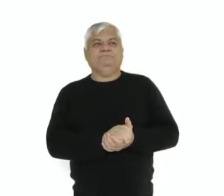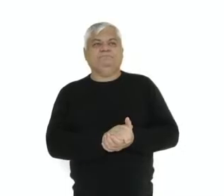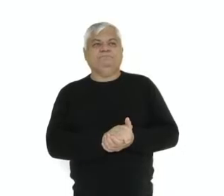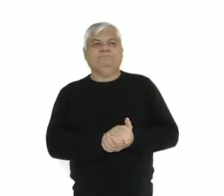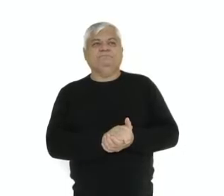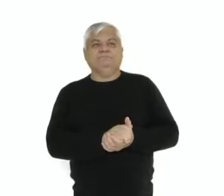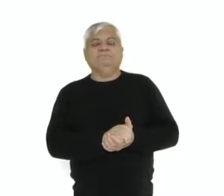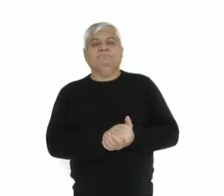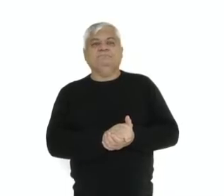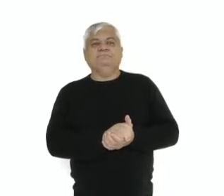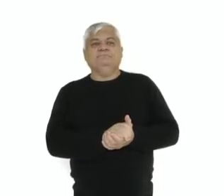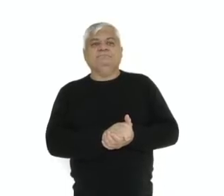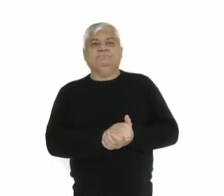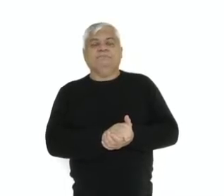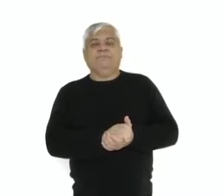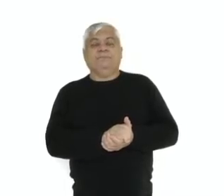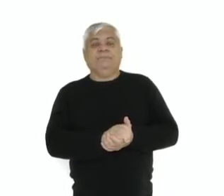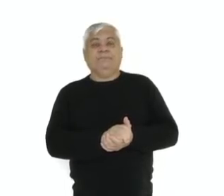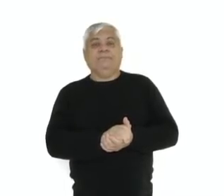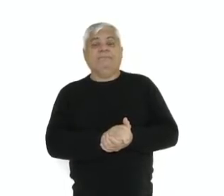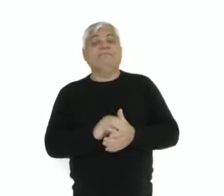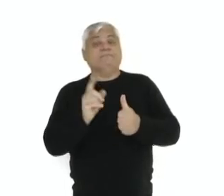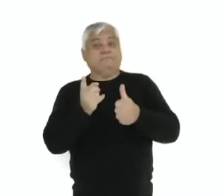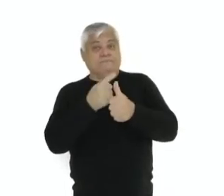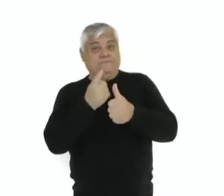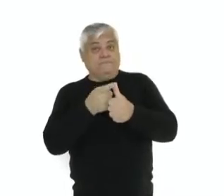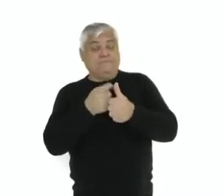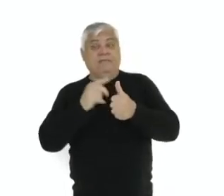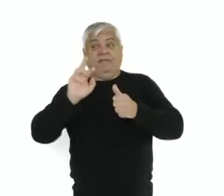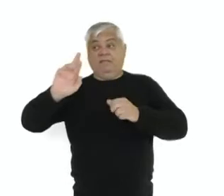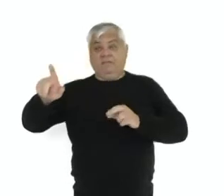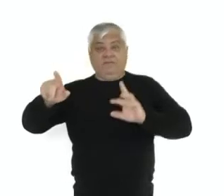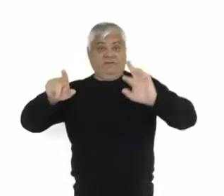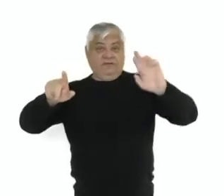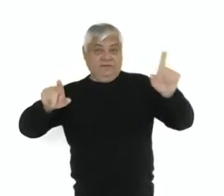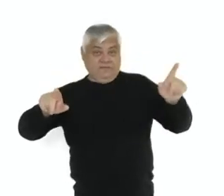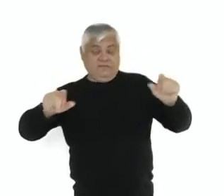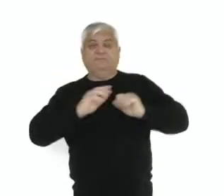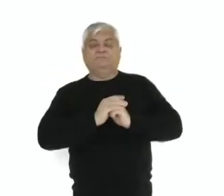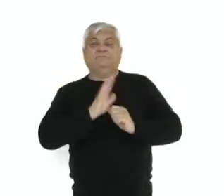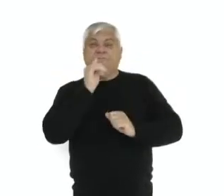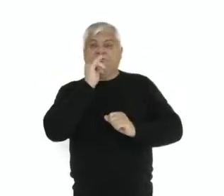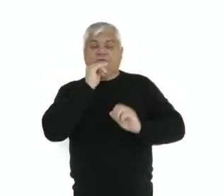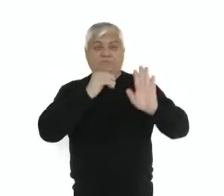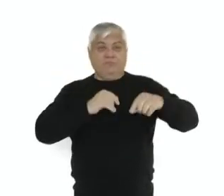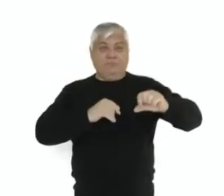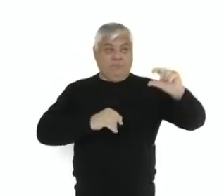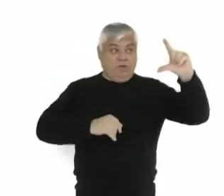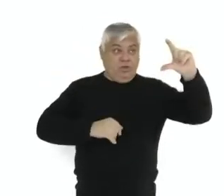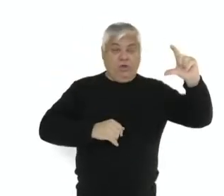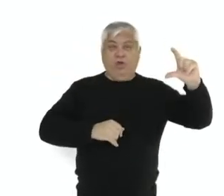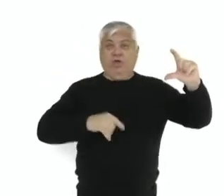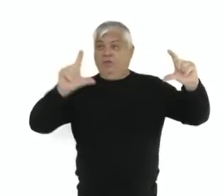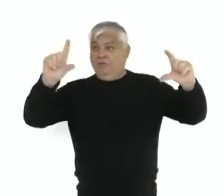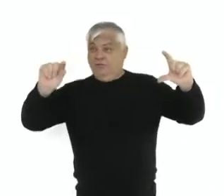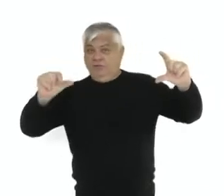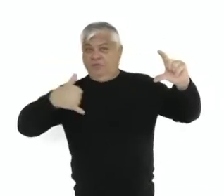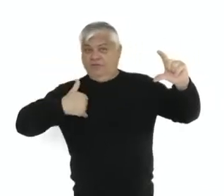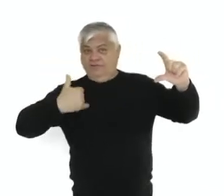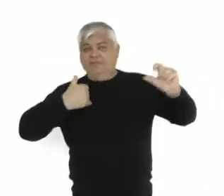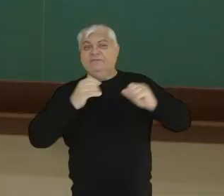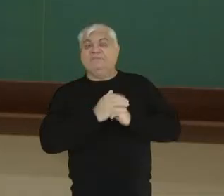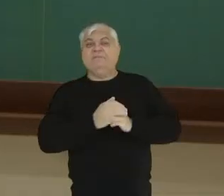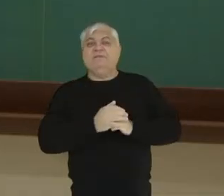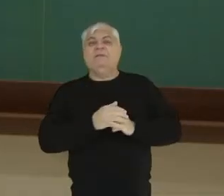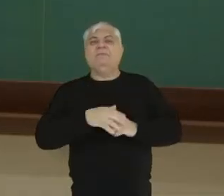Determine a amplitude desses dados. A amplitude é a diferença entre o componente mais velho e o mais novo. O mais velho é quem? O